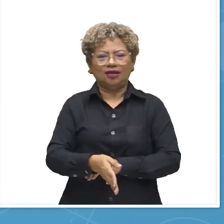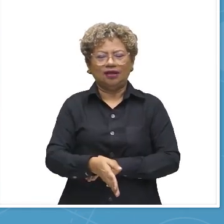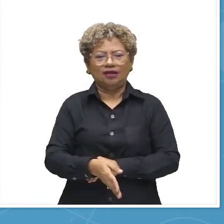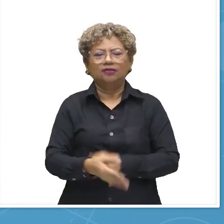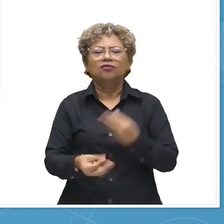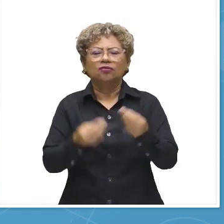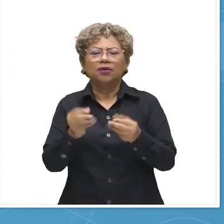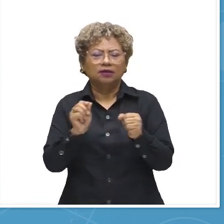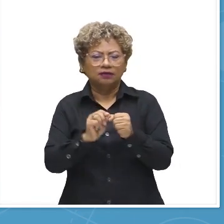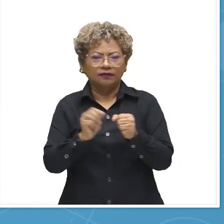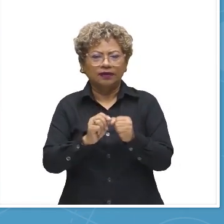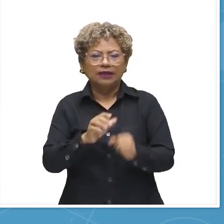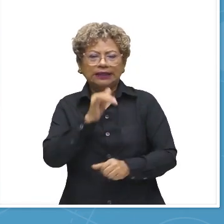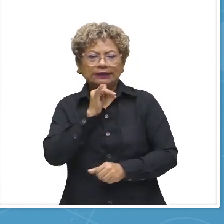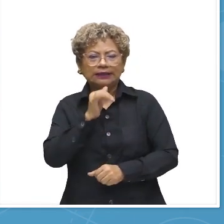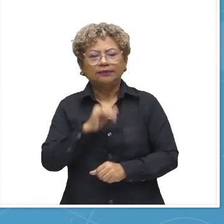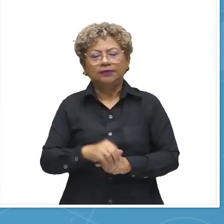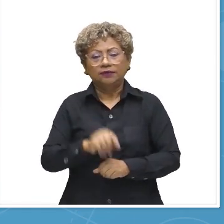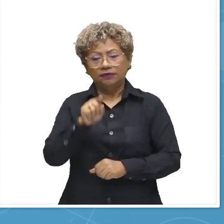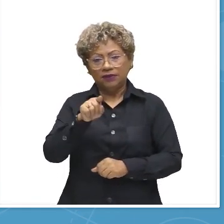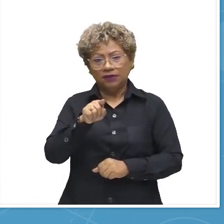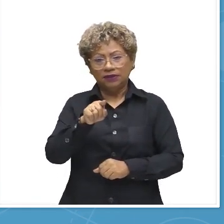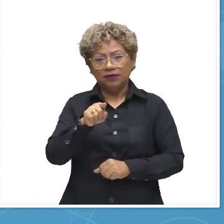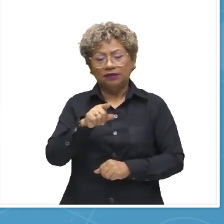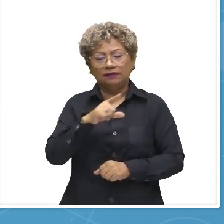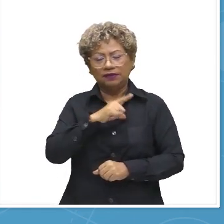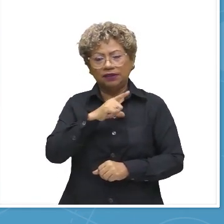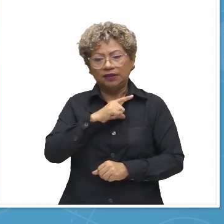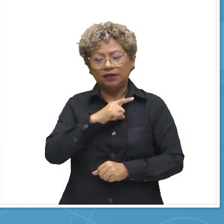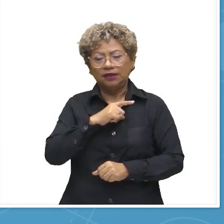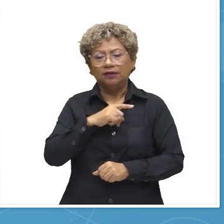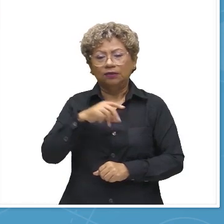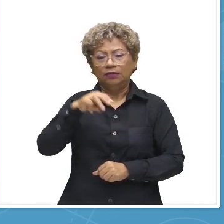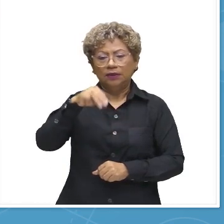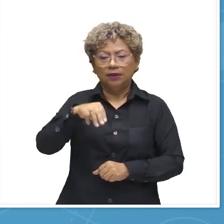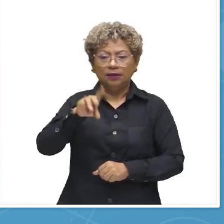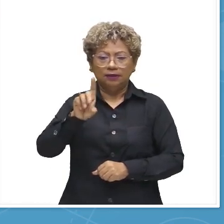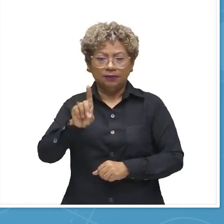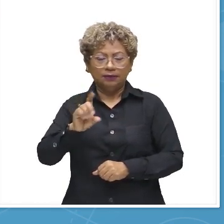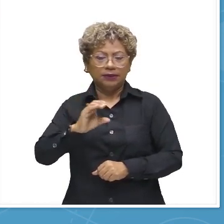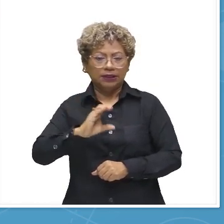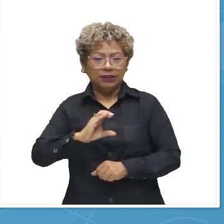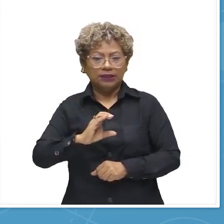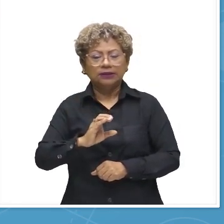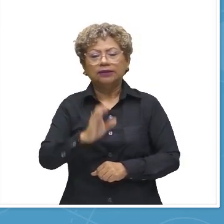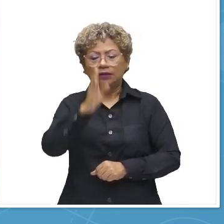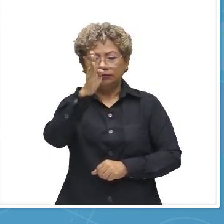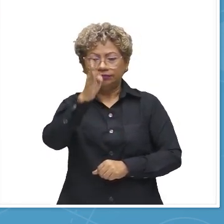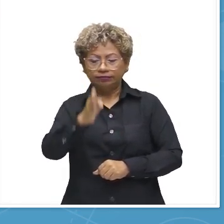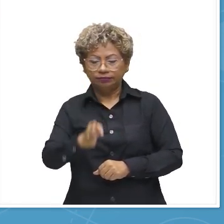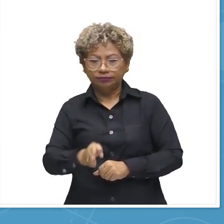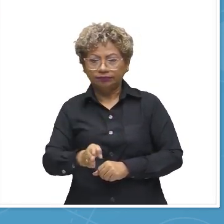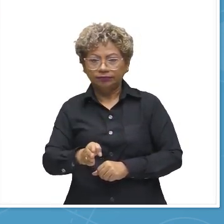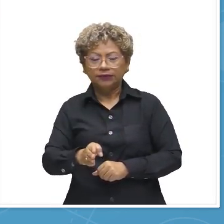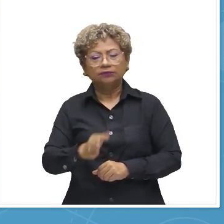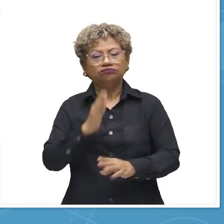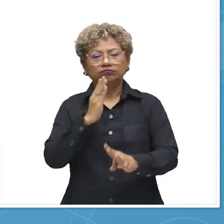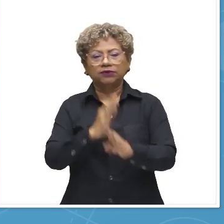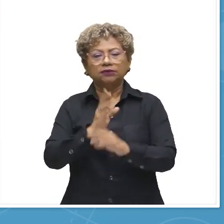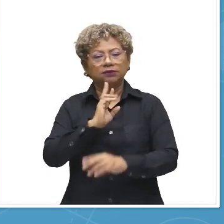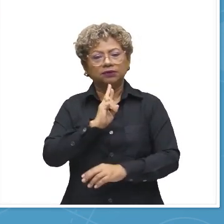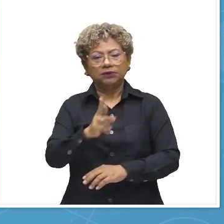esse número? Tira o MDC, tá? No caso aqui de 36 e 60. O MDC é o 12. Então eu sei